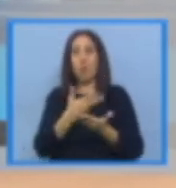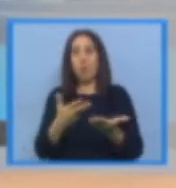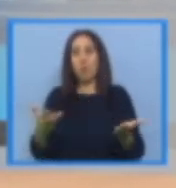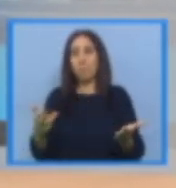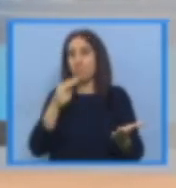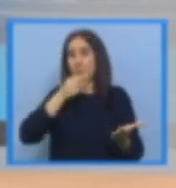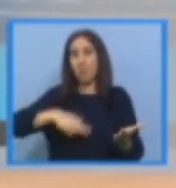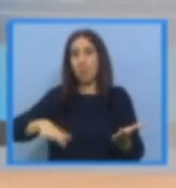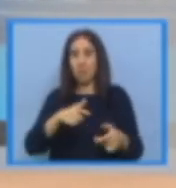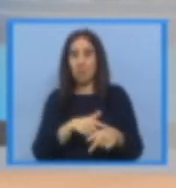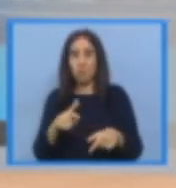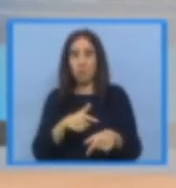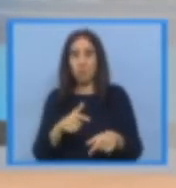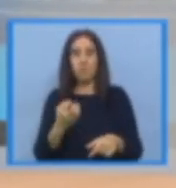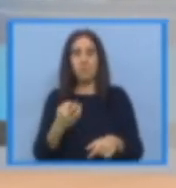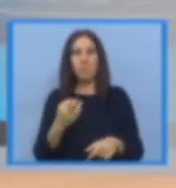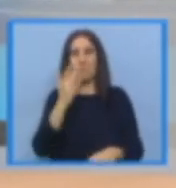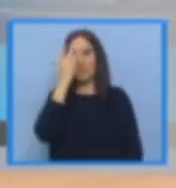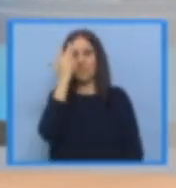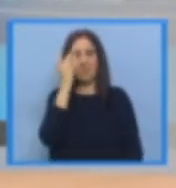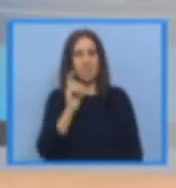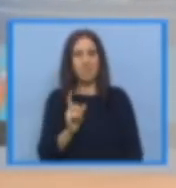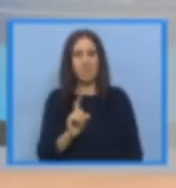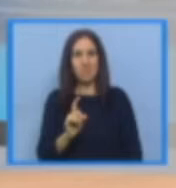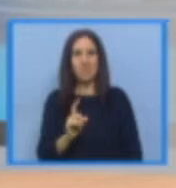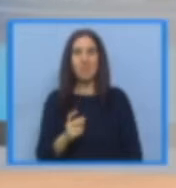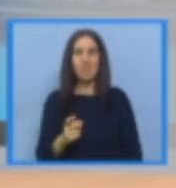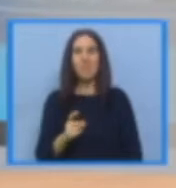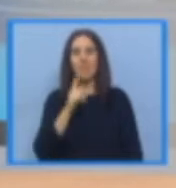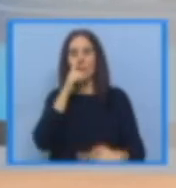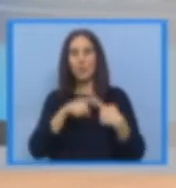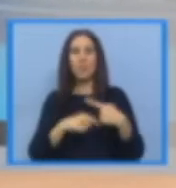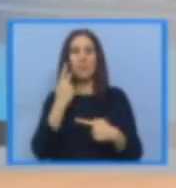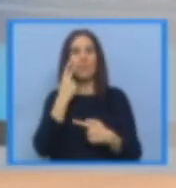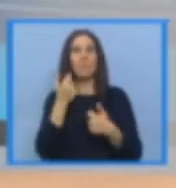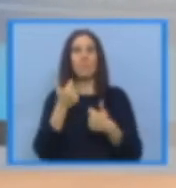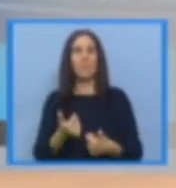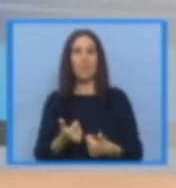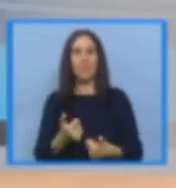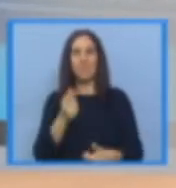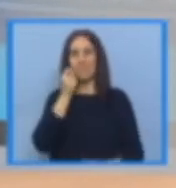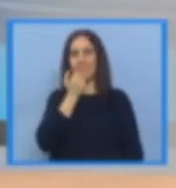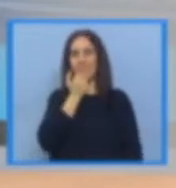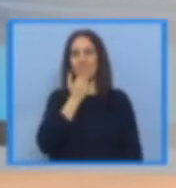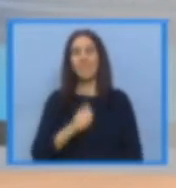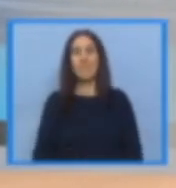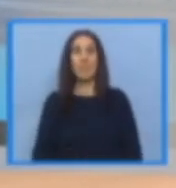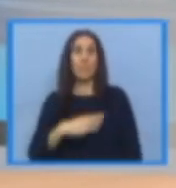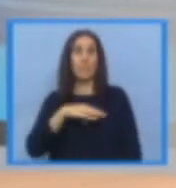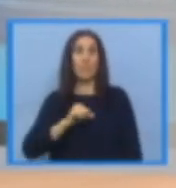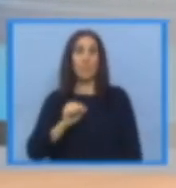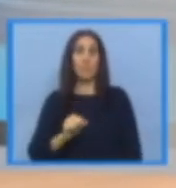produzido na terra naquela altura e por isso não é fácil. Estão acostumados a esta boa vida deste nosso mundo